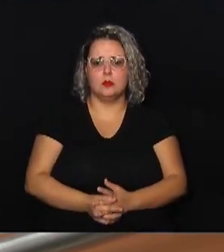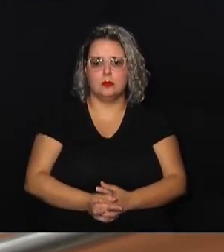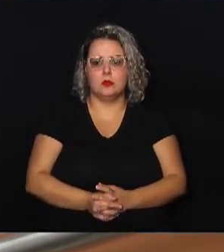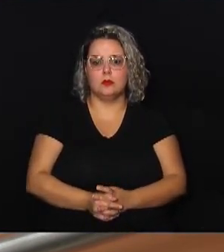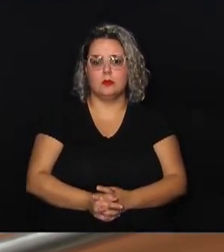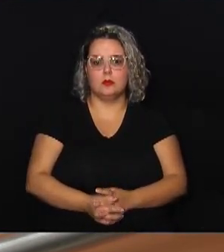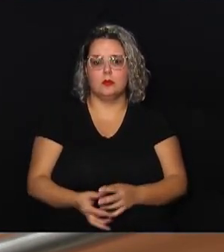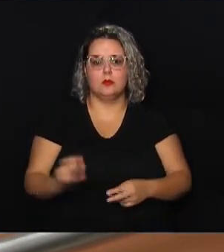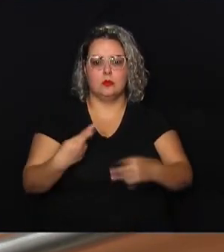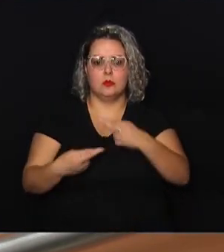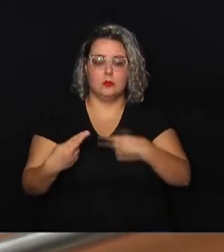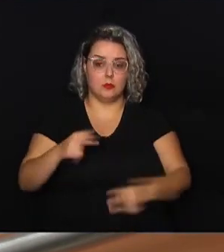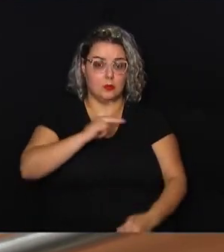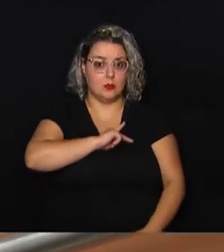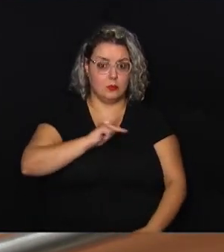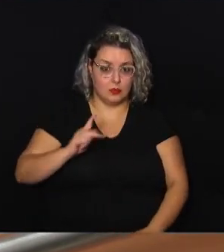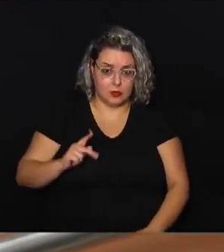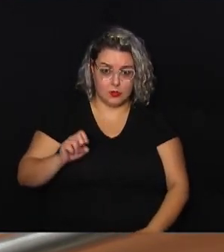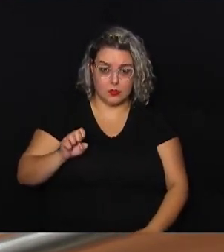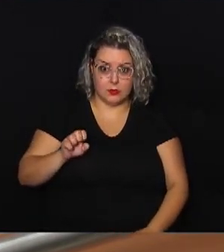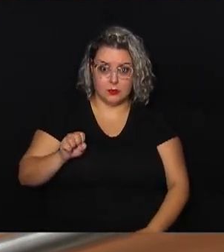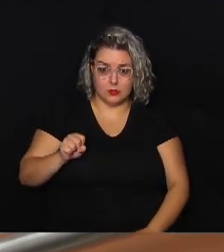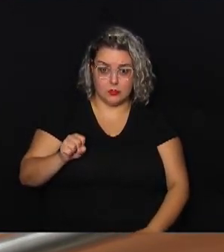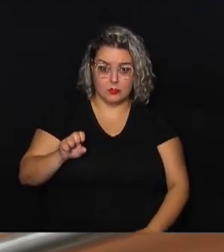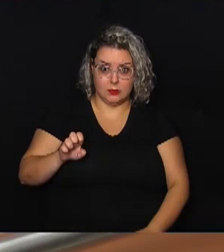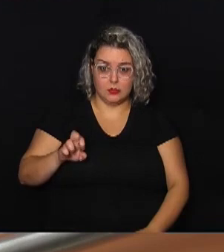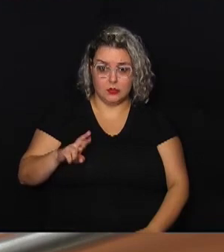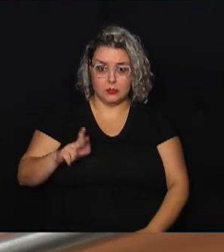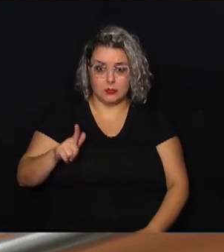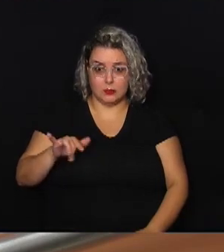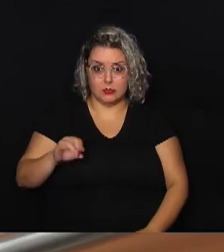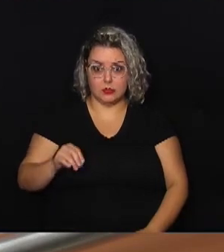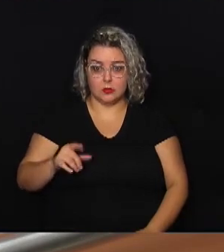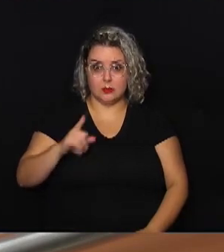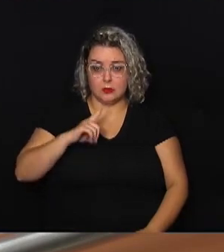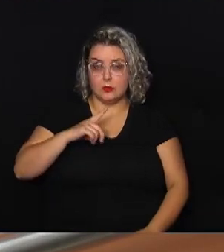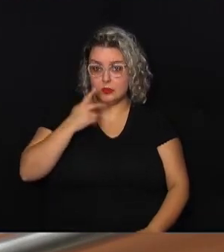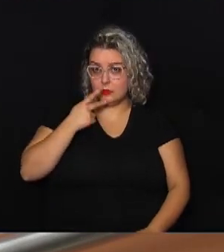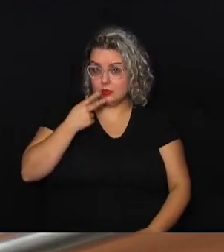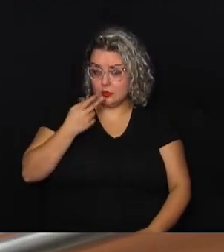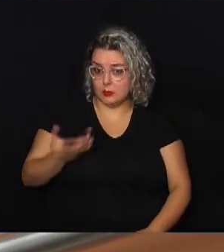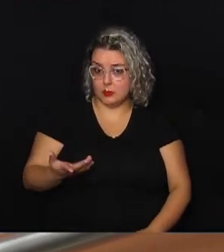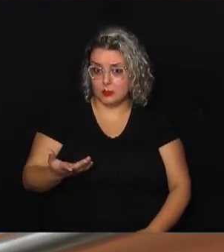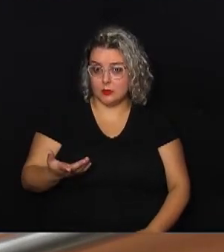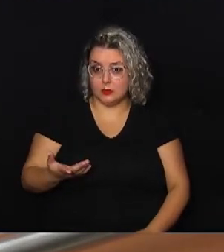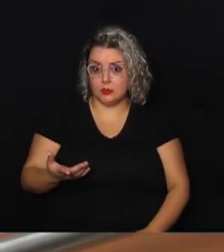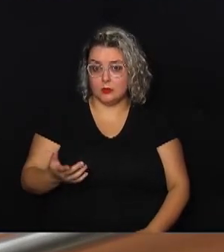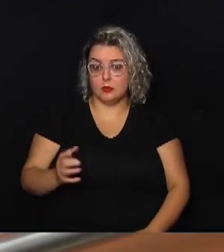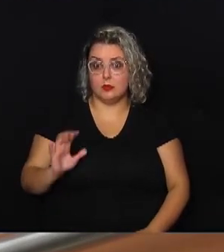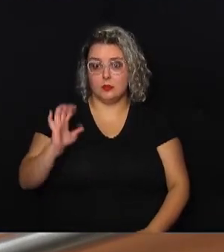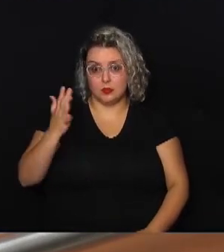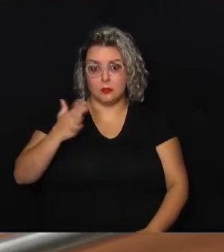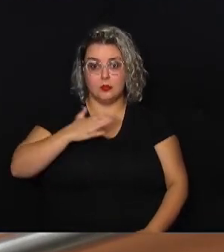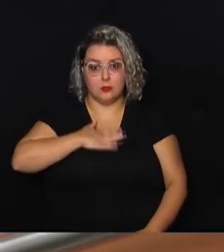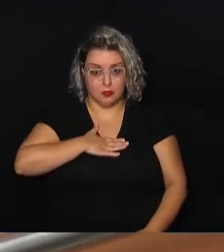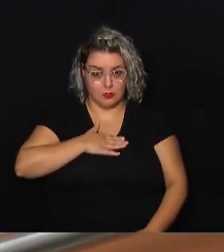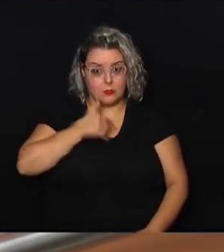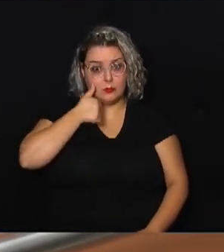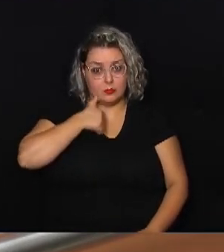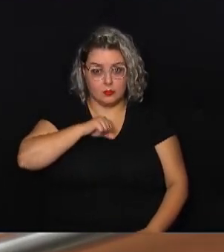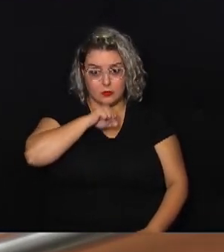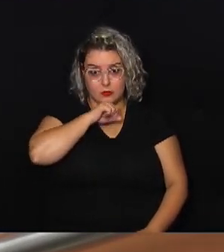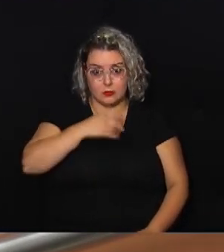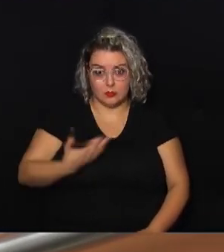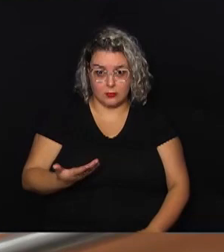ao presidente Sérgio, eu tenho um relato a fazer, um caso que aconteceu com a minha mãe,